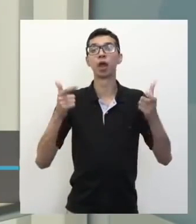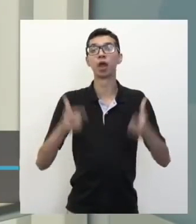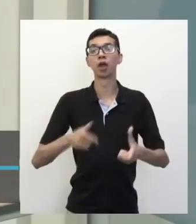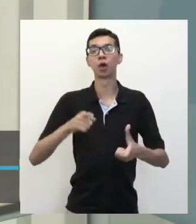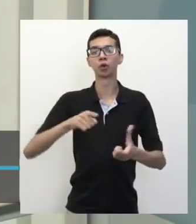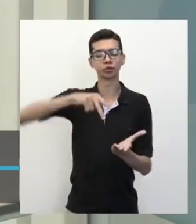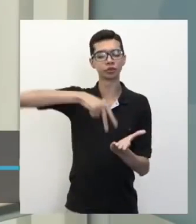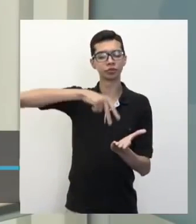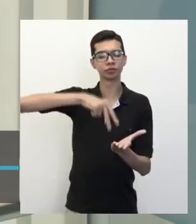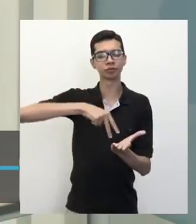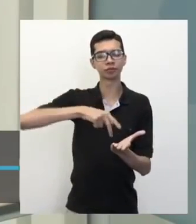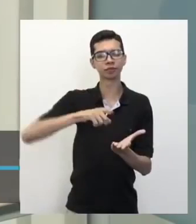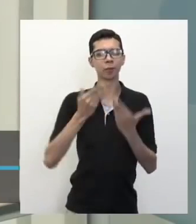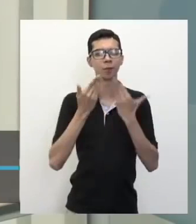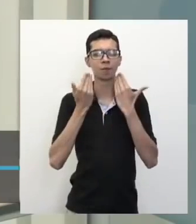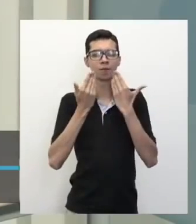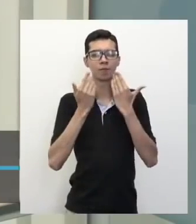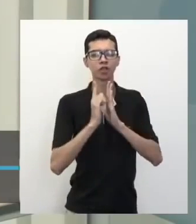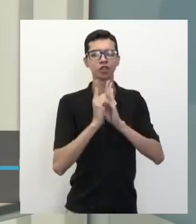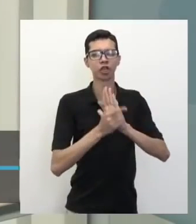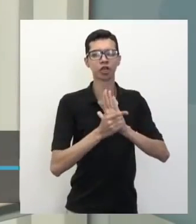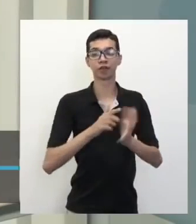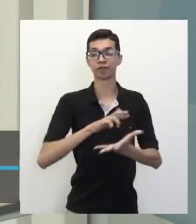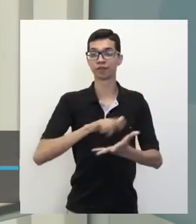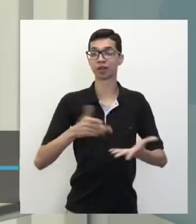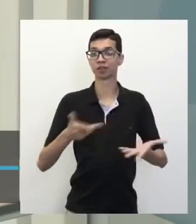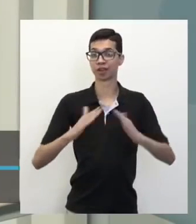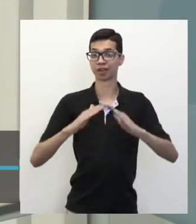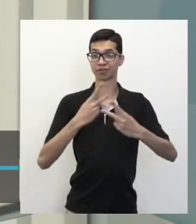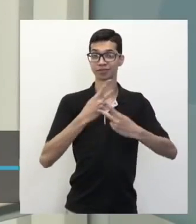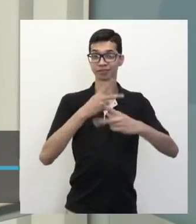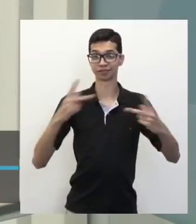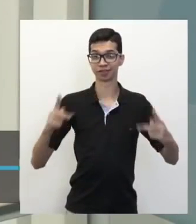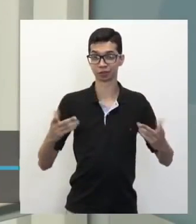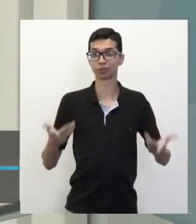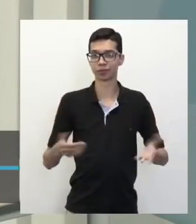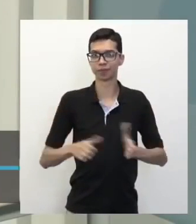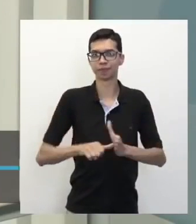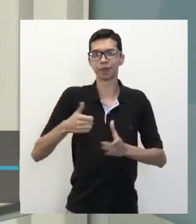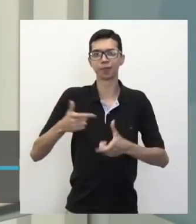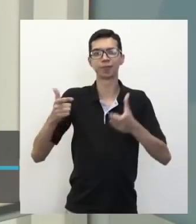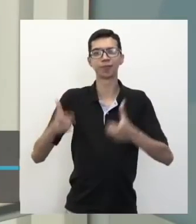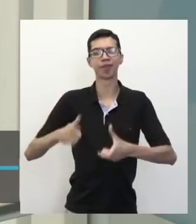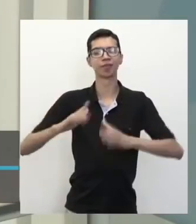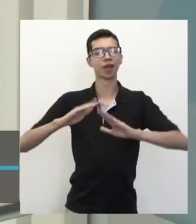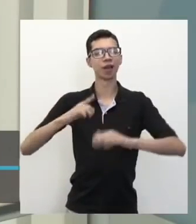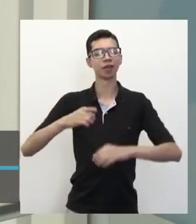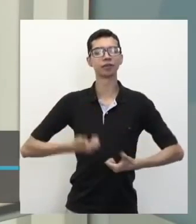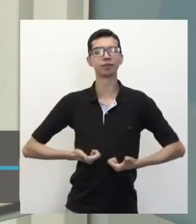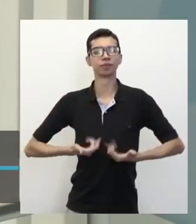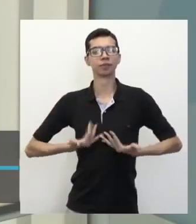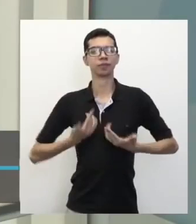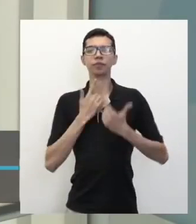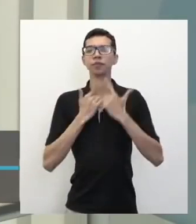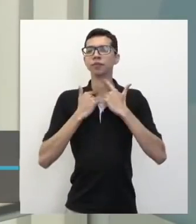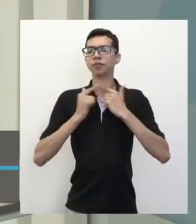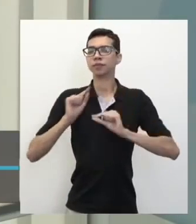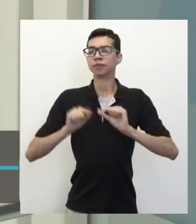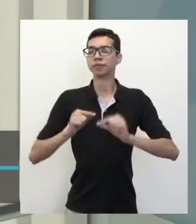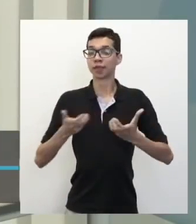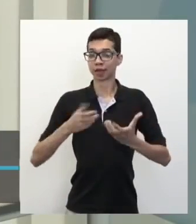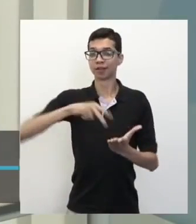você lida com vários gêneros é a sua casa. Esse é o primeiro lugar que vai te estimular a ler. E